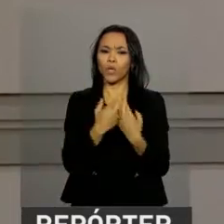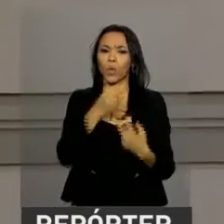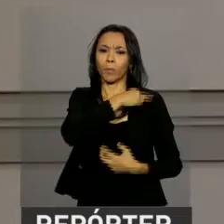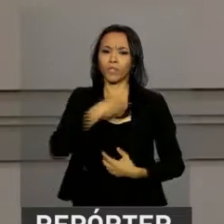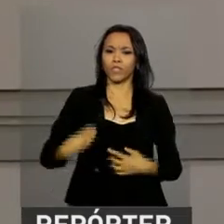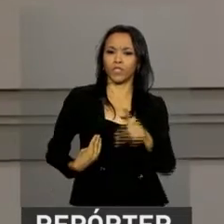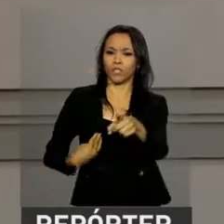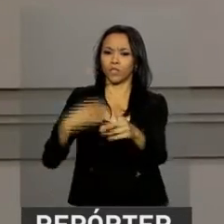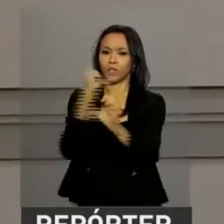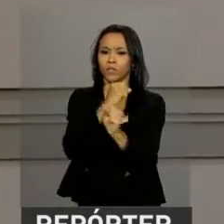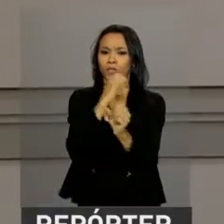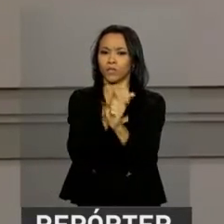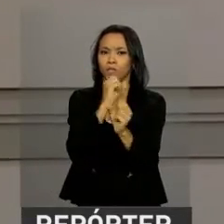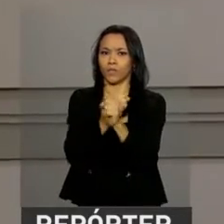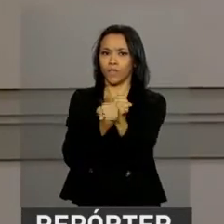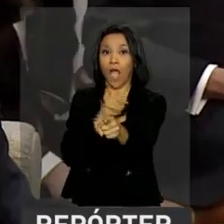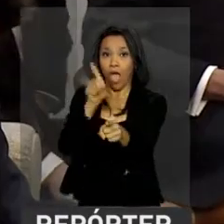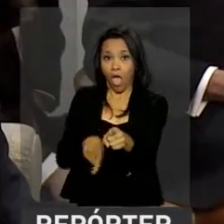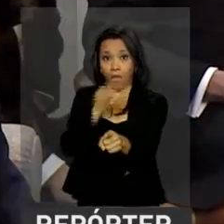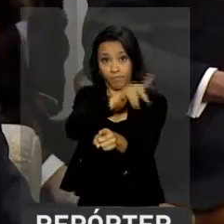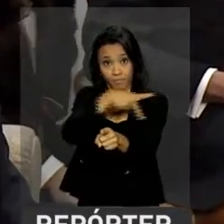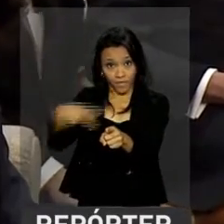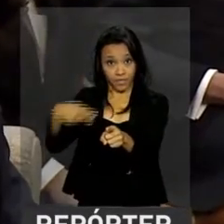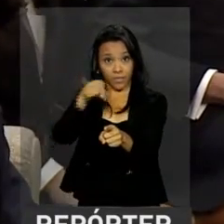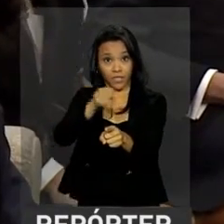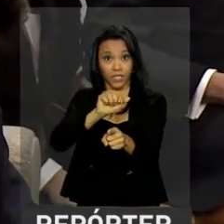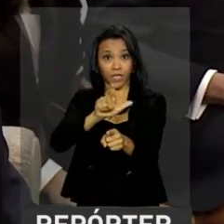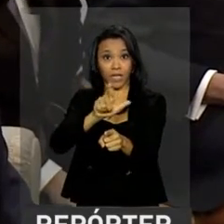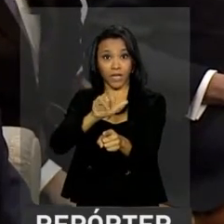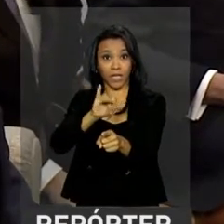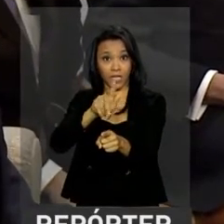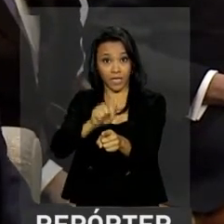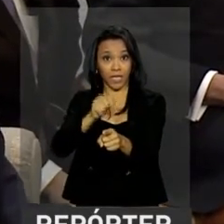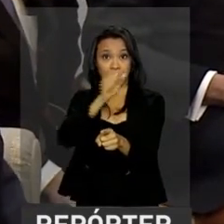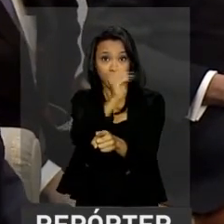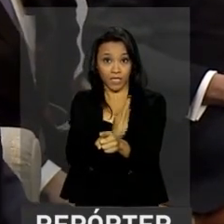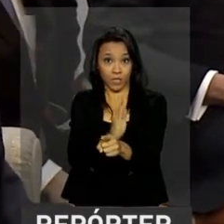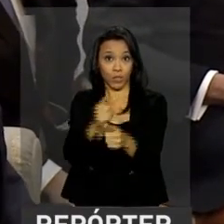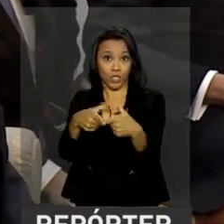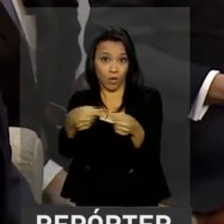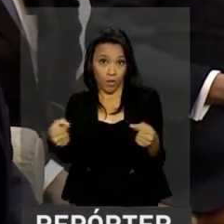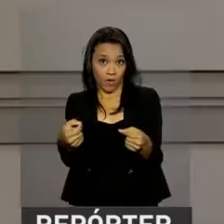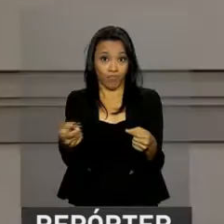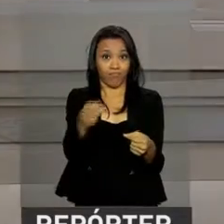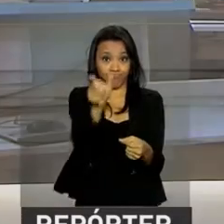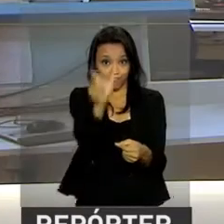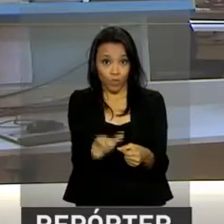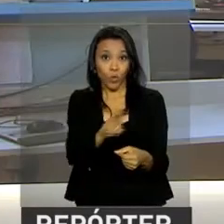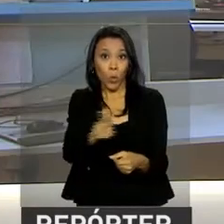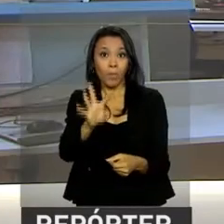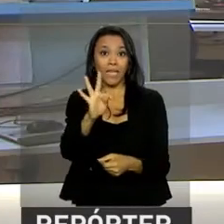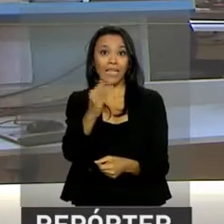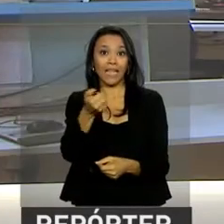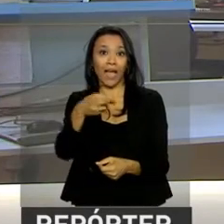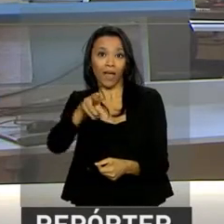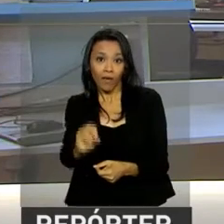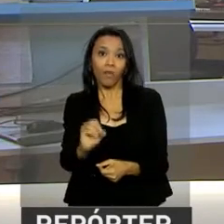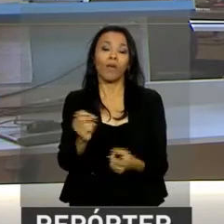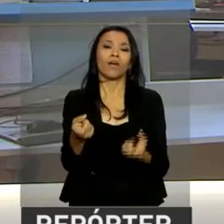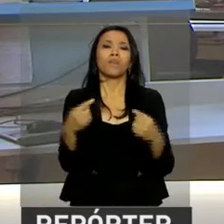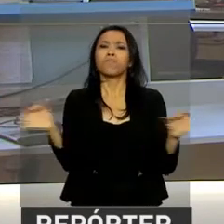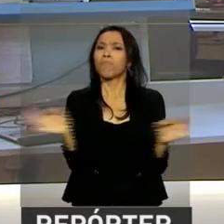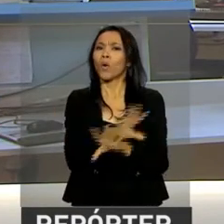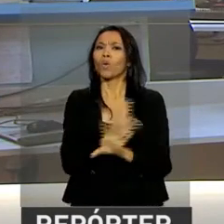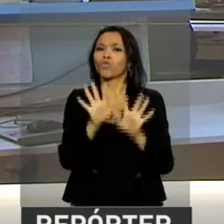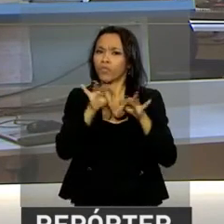país asiático e presidente da Liga Brasil-Japão no parlamento japonês, Taro Aso. O presidente Temer encerrou a visita